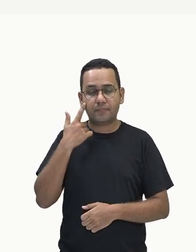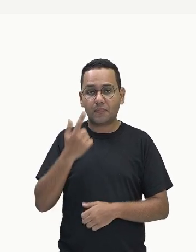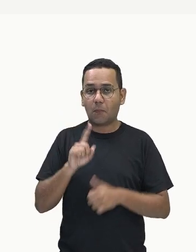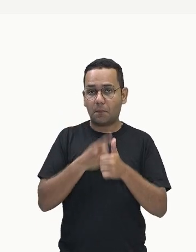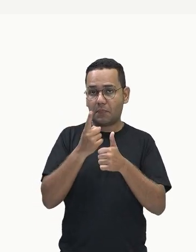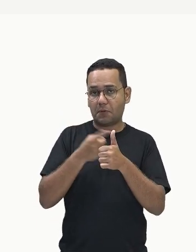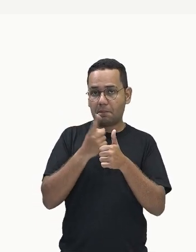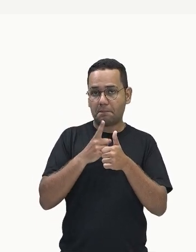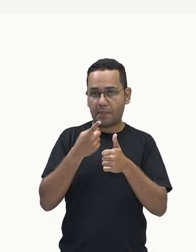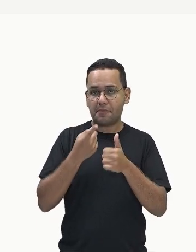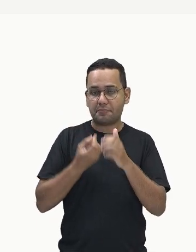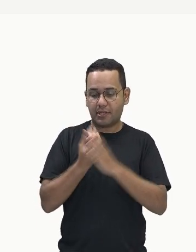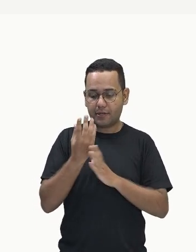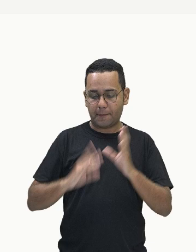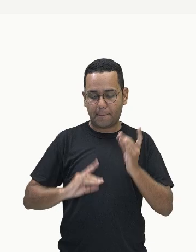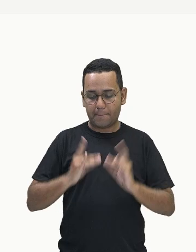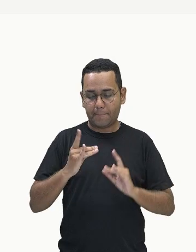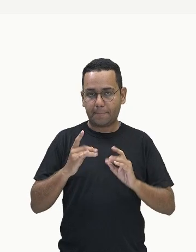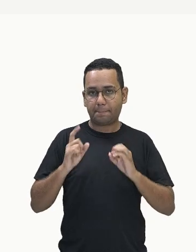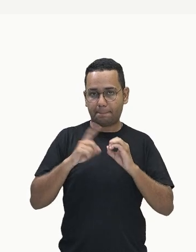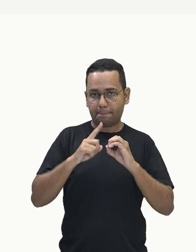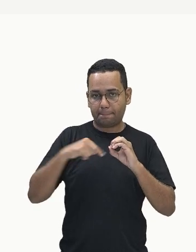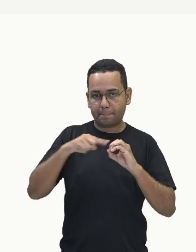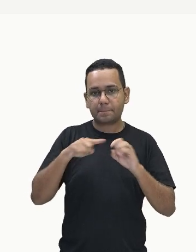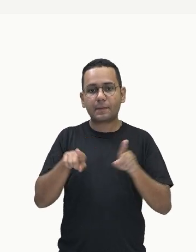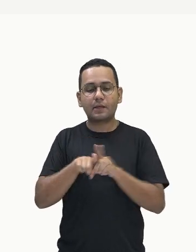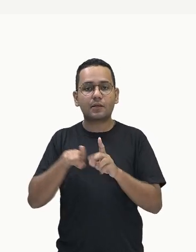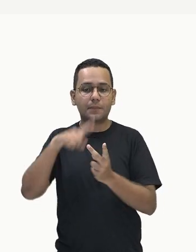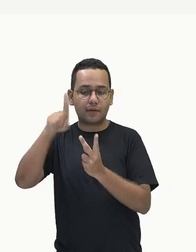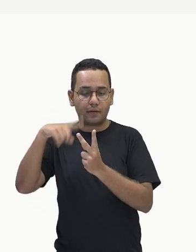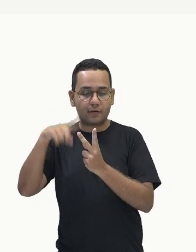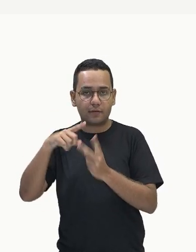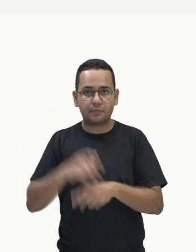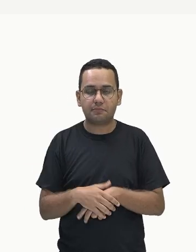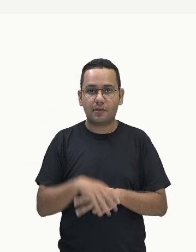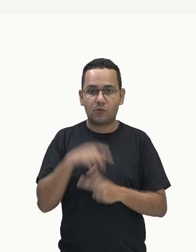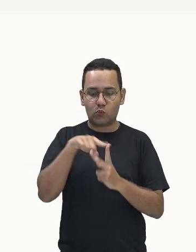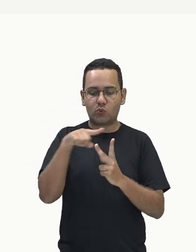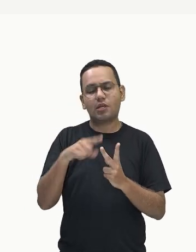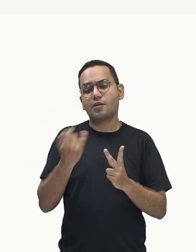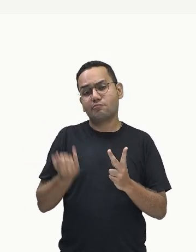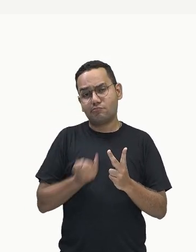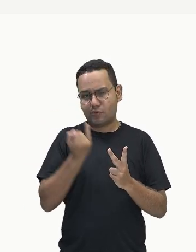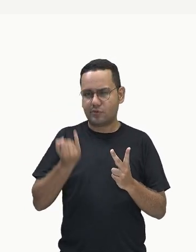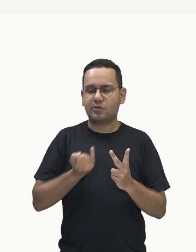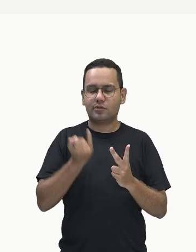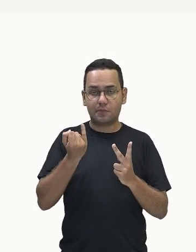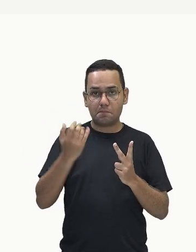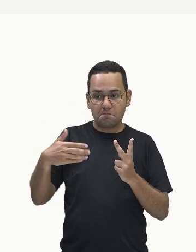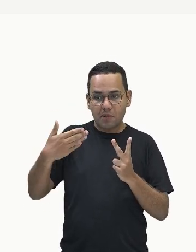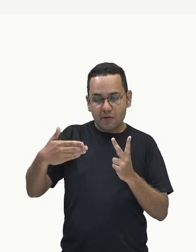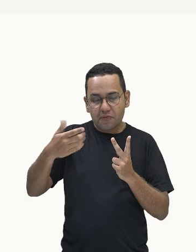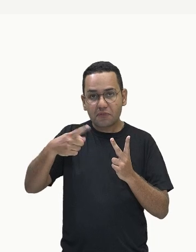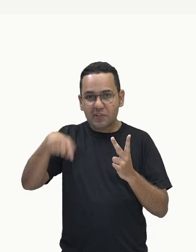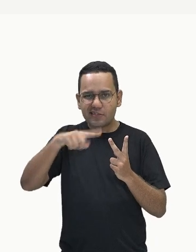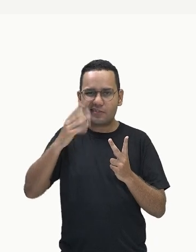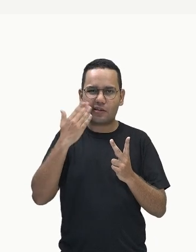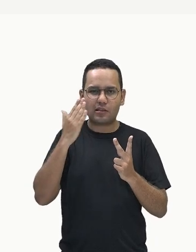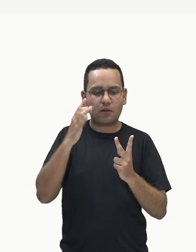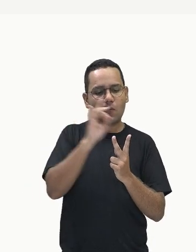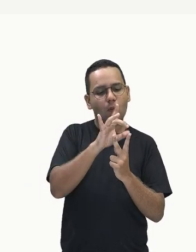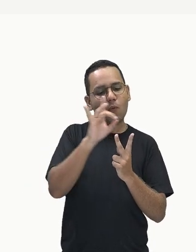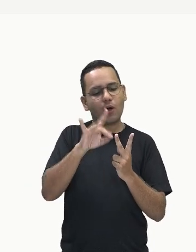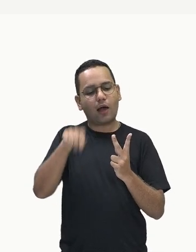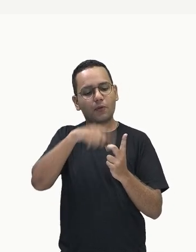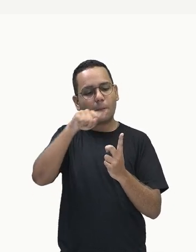estrogênio, e a progesterona. São dois hormônios importantíssimos e mais à frente a gente vai entender como que cada um